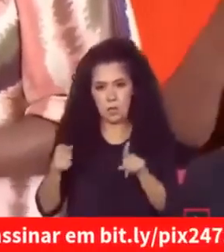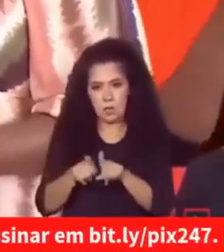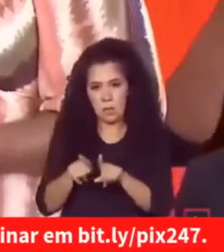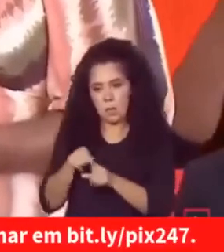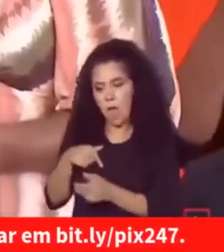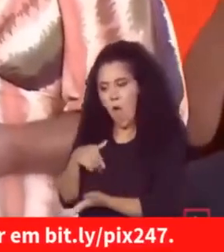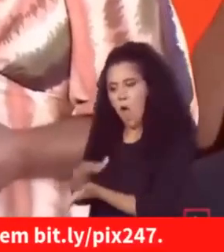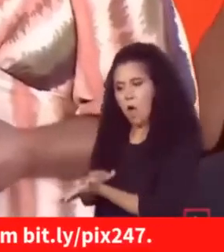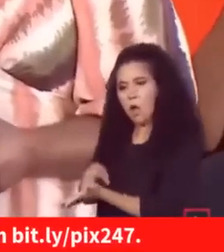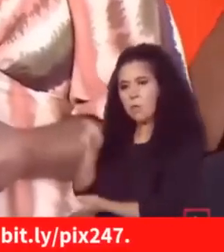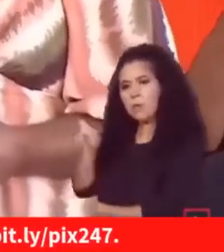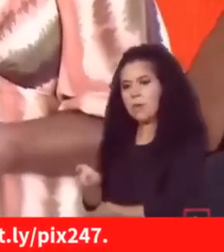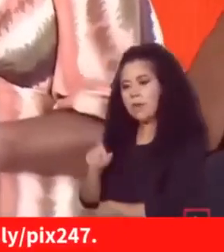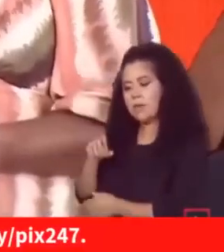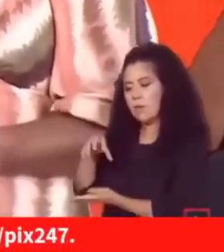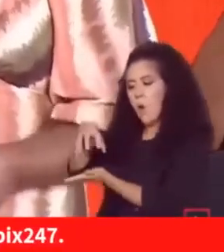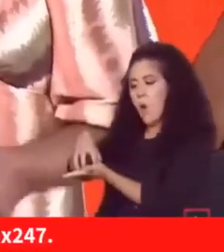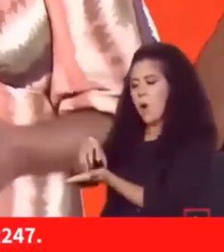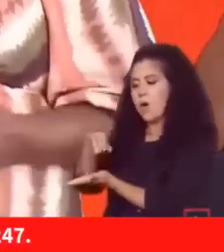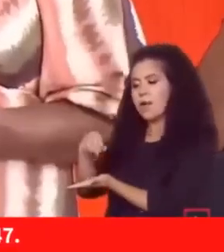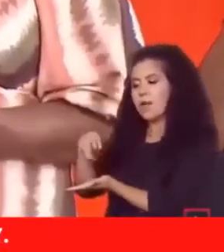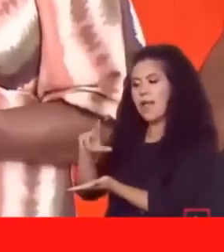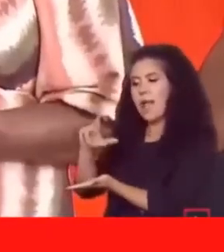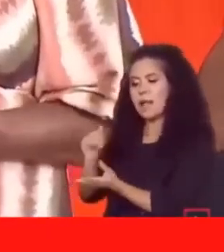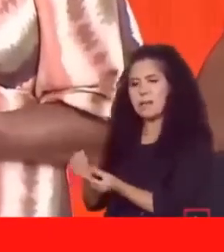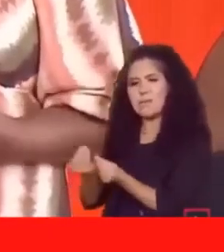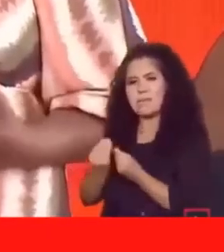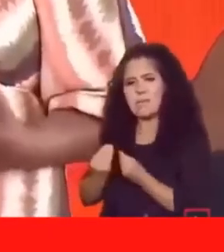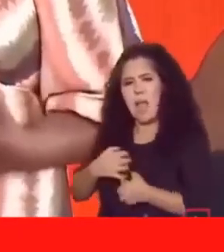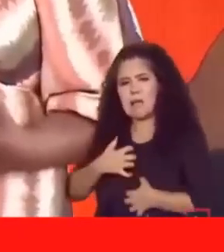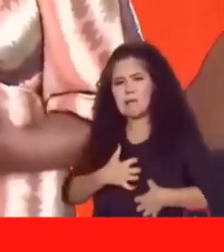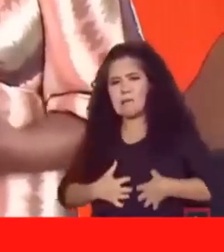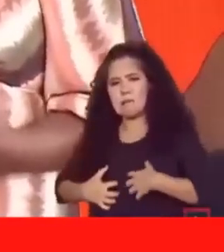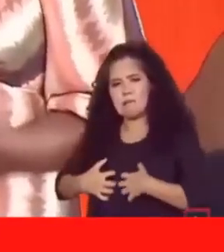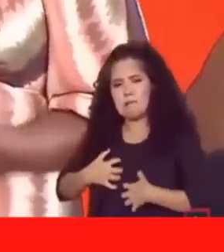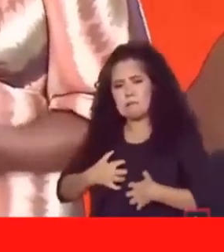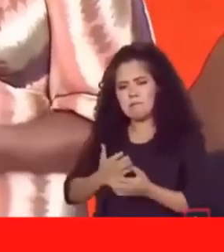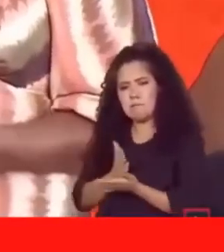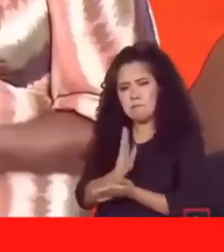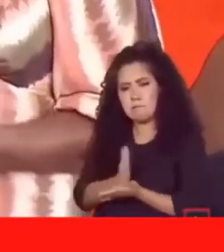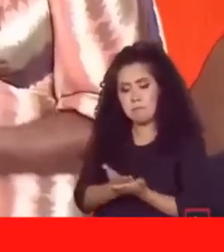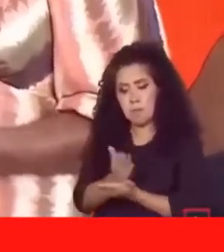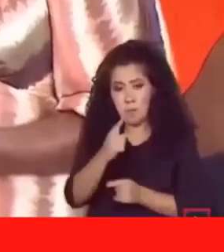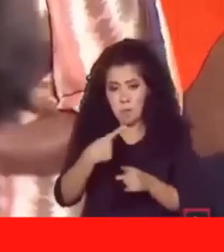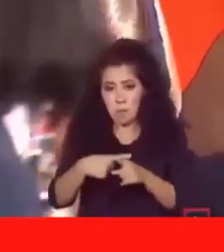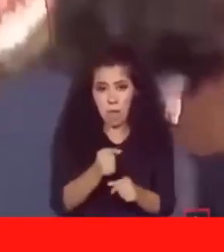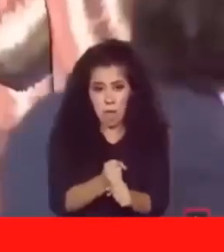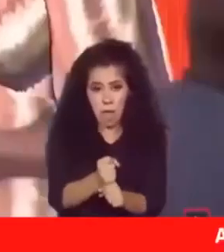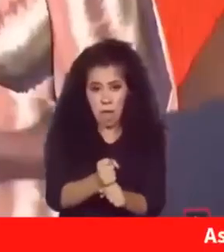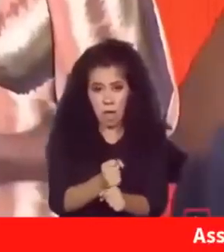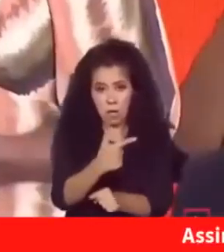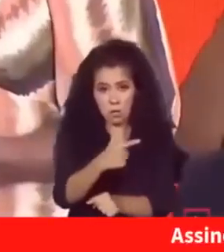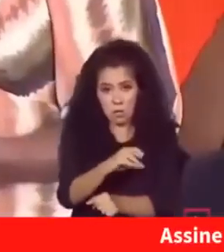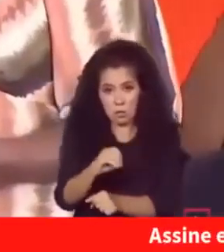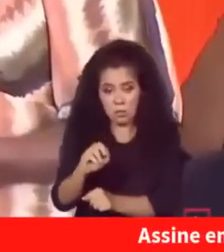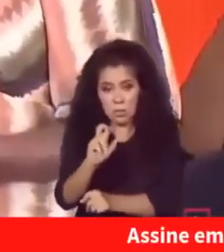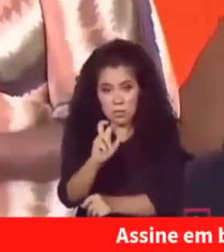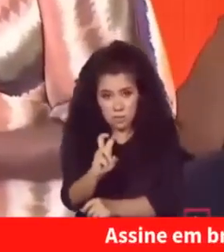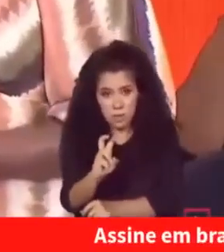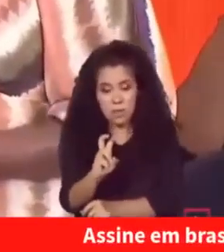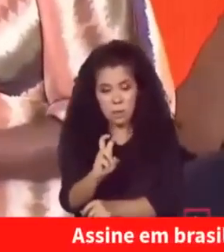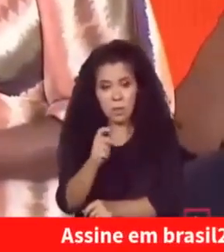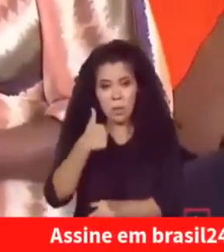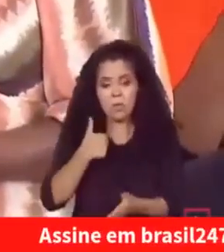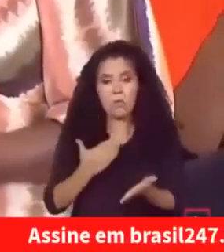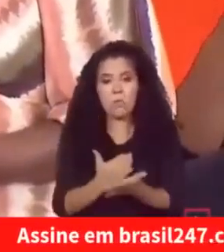do INCRA ali uma coisa que me incomoda. Porque em 2005, eu